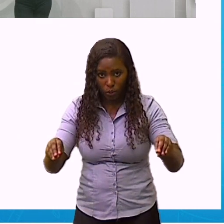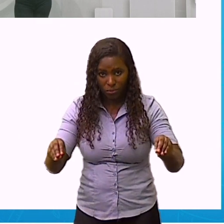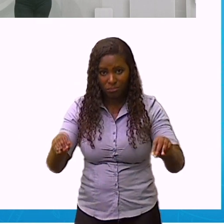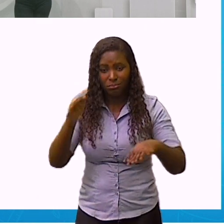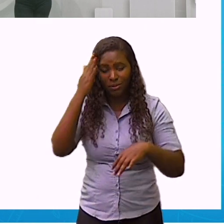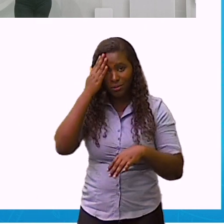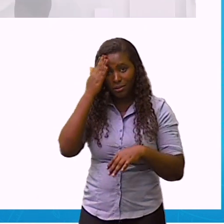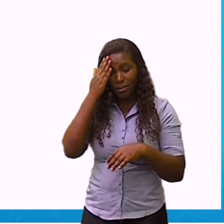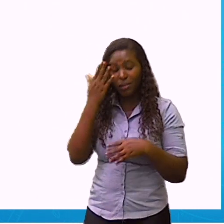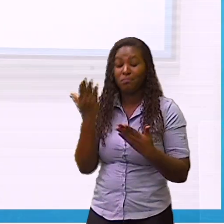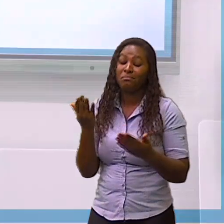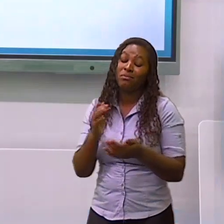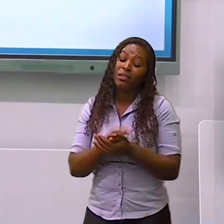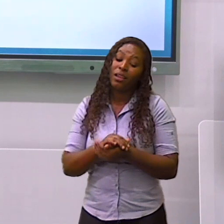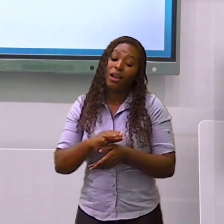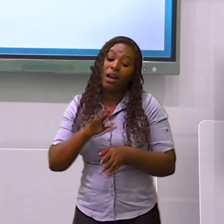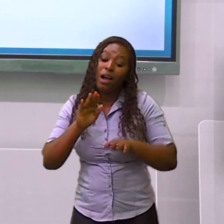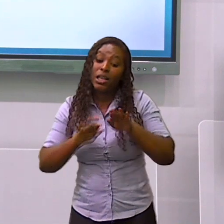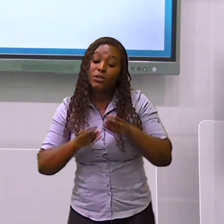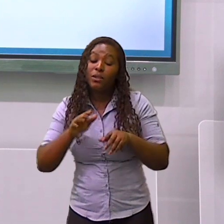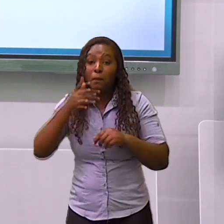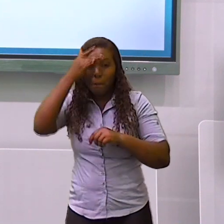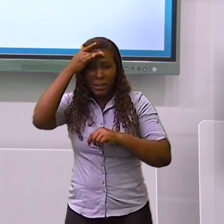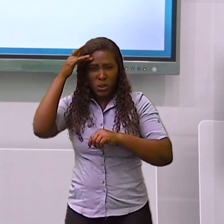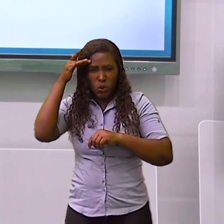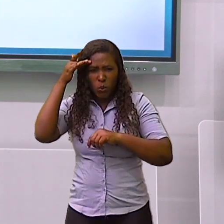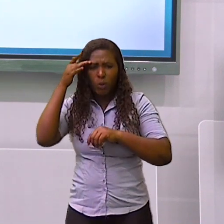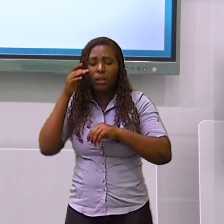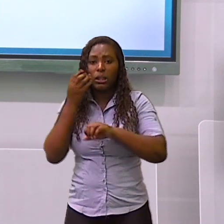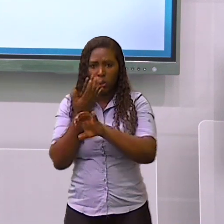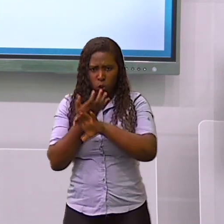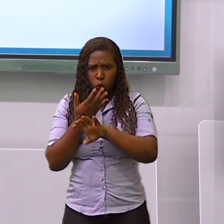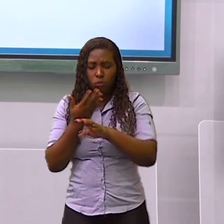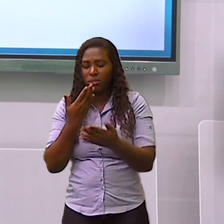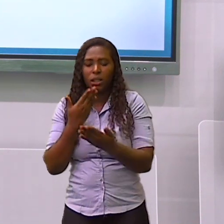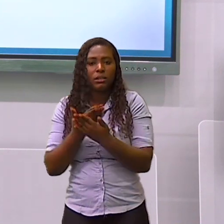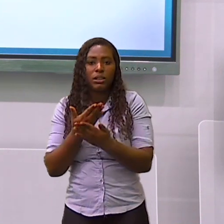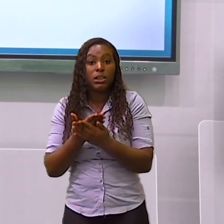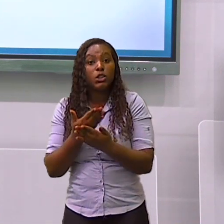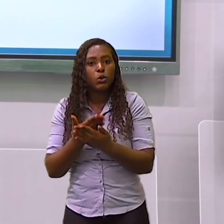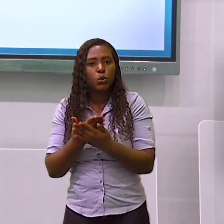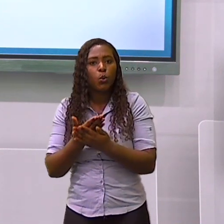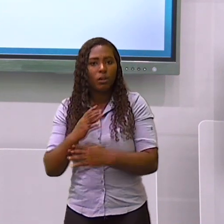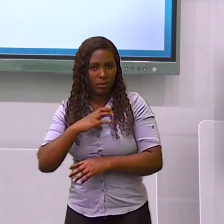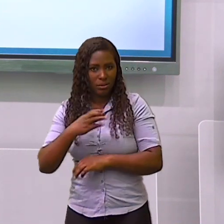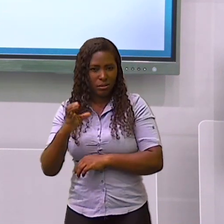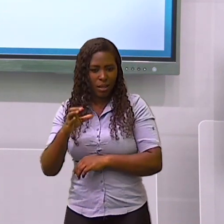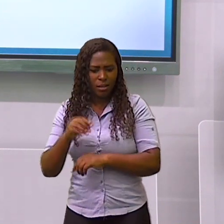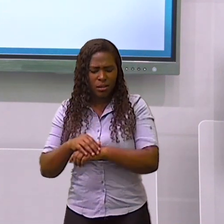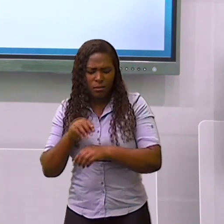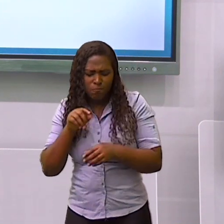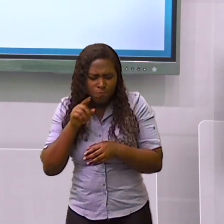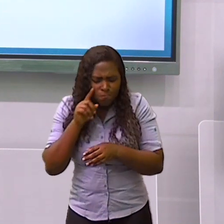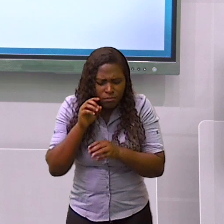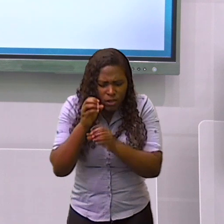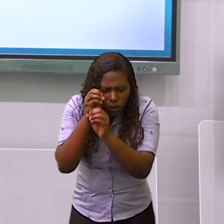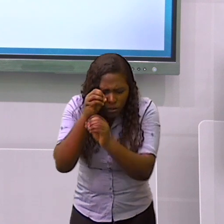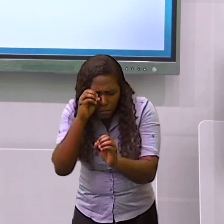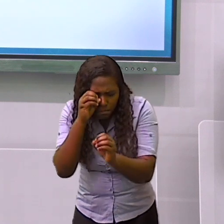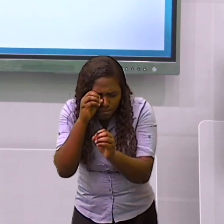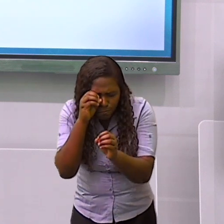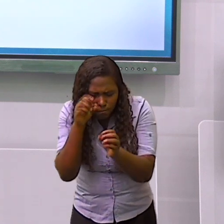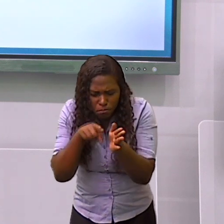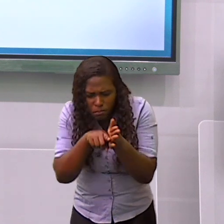Assim, a biodiversidade local ela foi perdida de forma irreversível, com severas